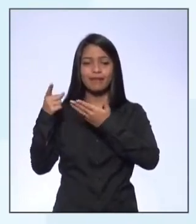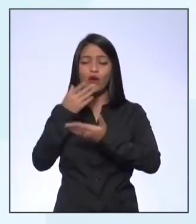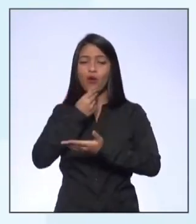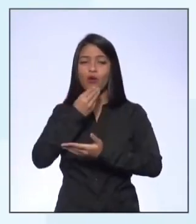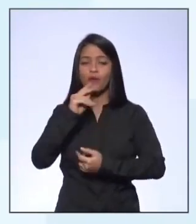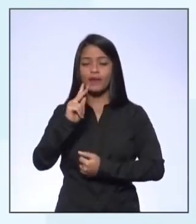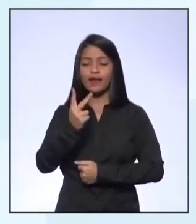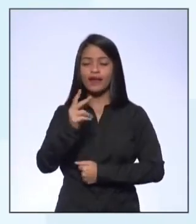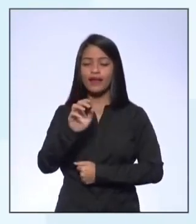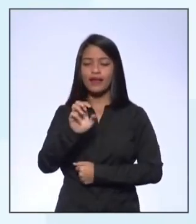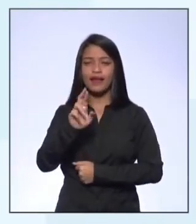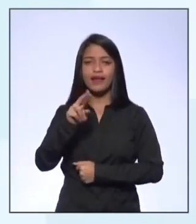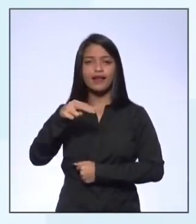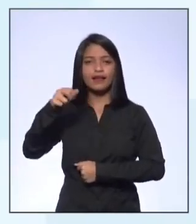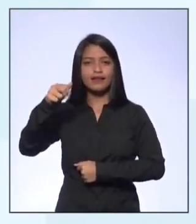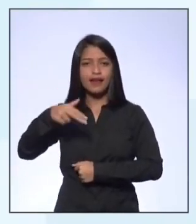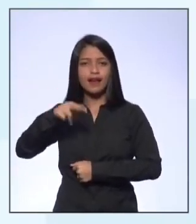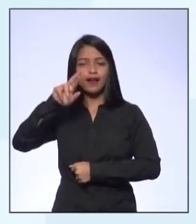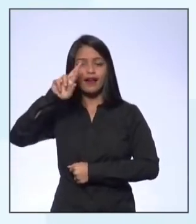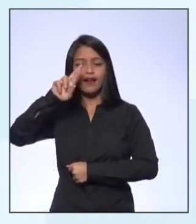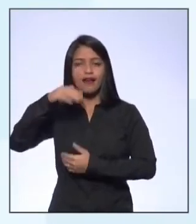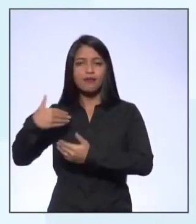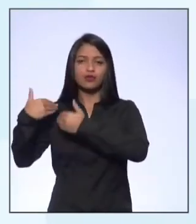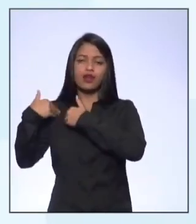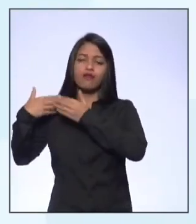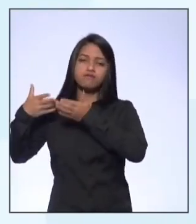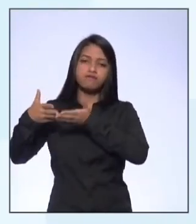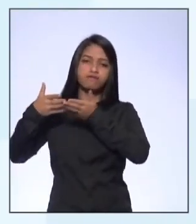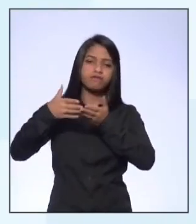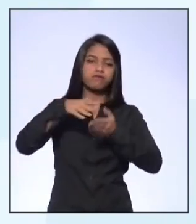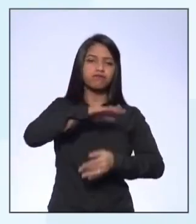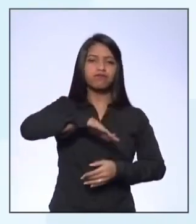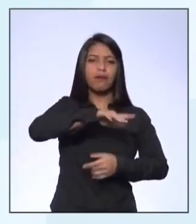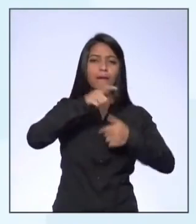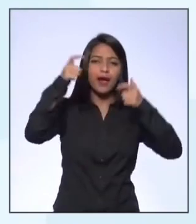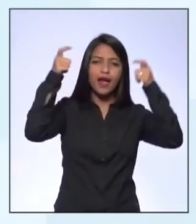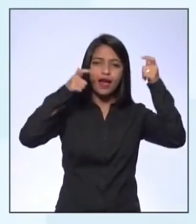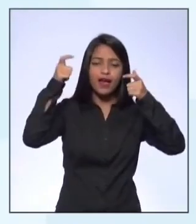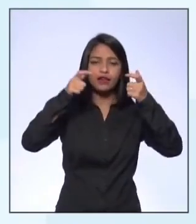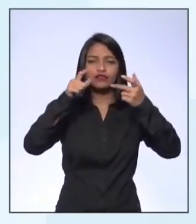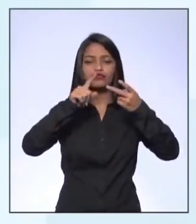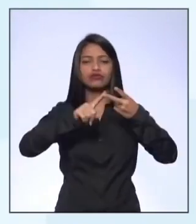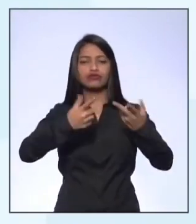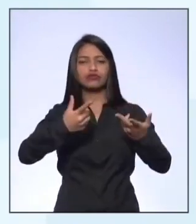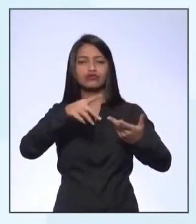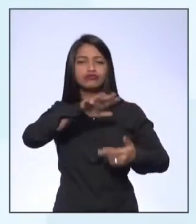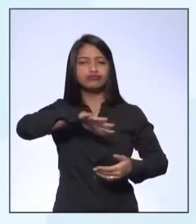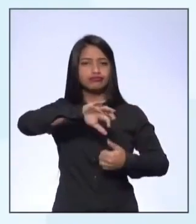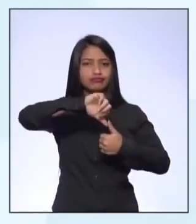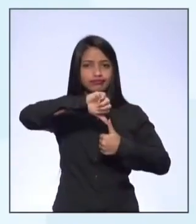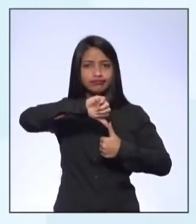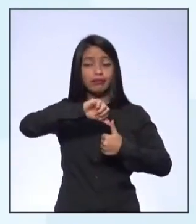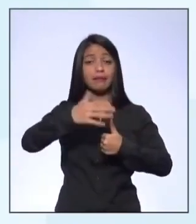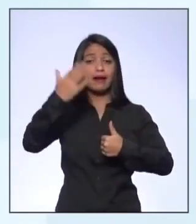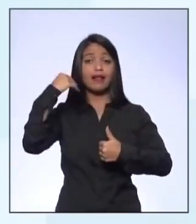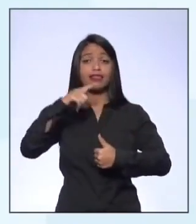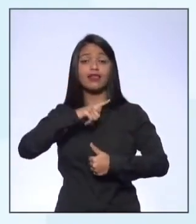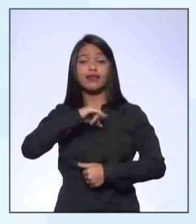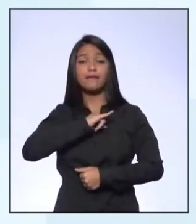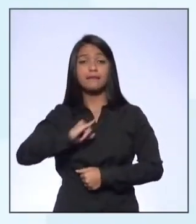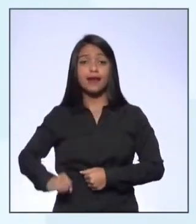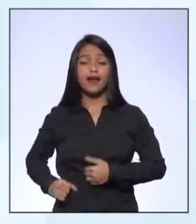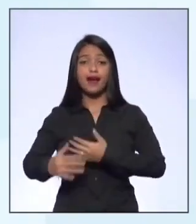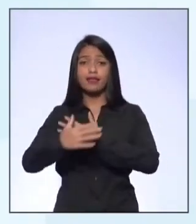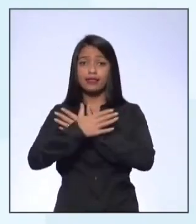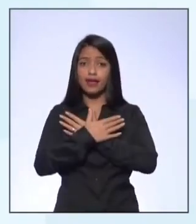parte da América Central, a parte do México, onde estava aí o Império Azteca. E nós vamos ter aí também